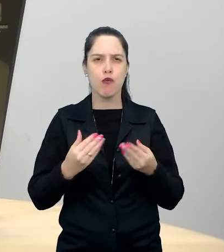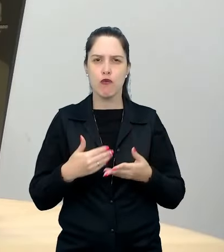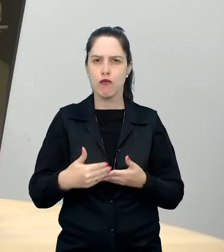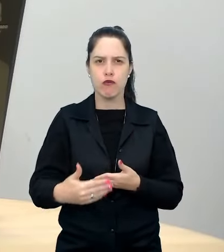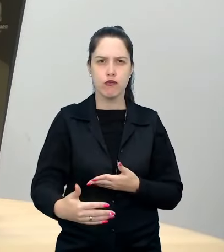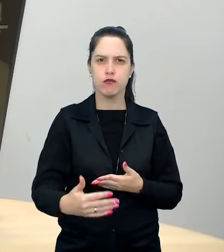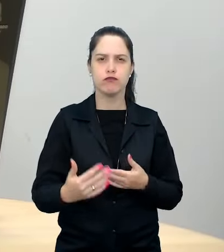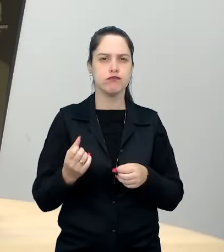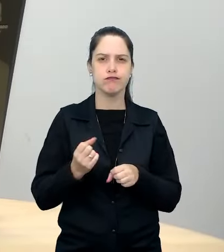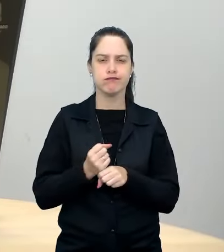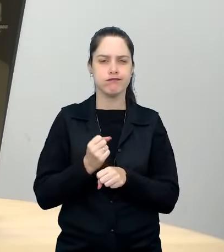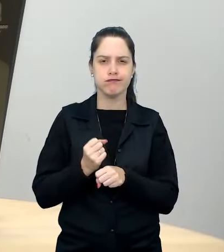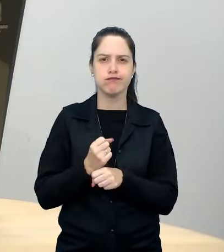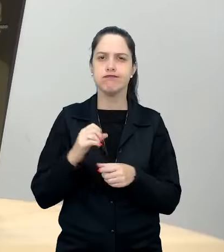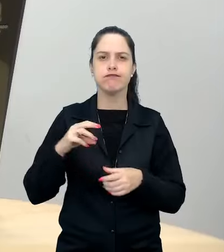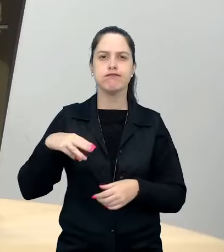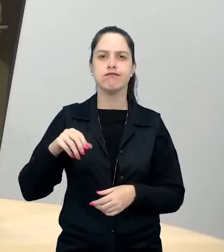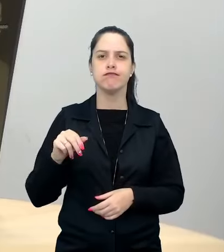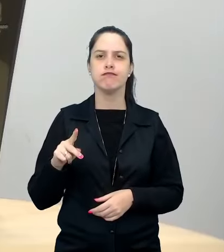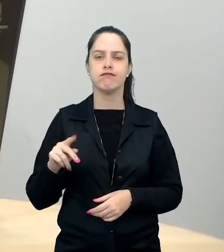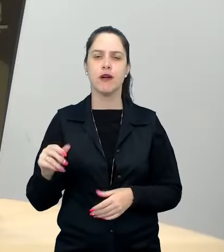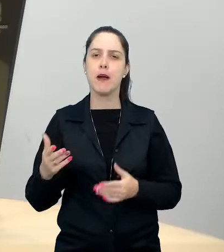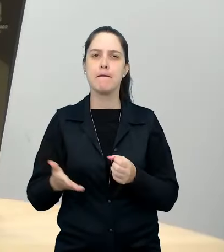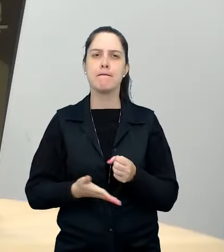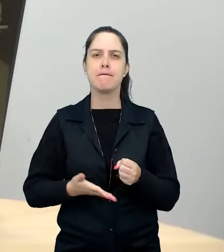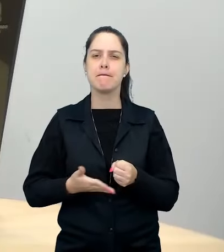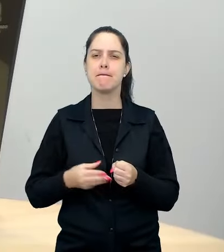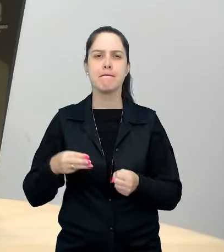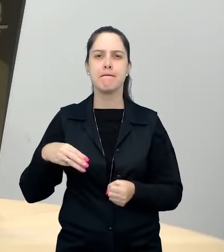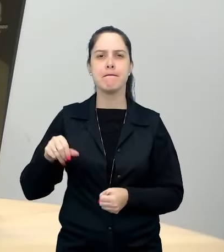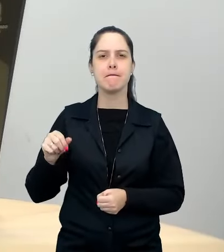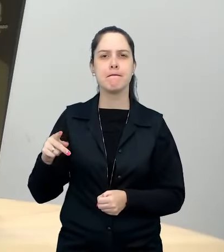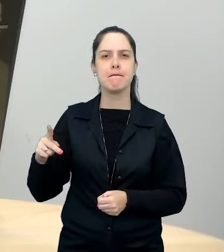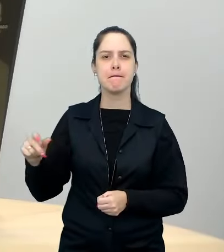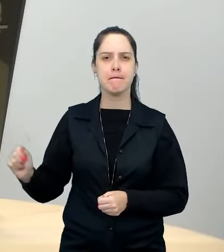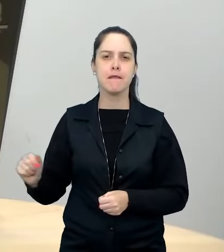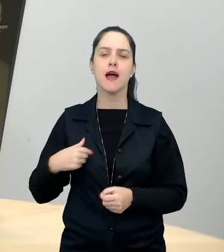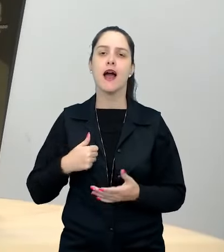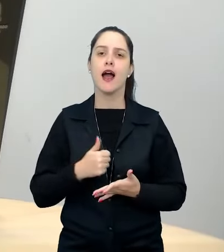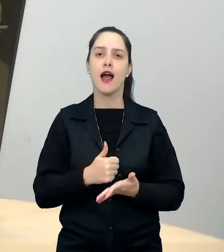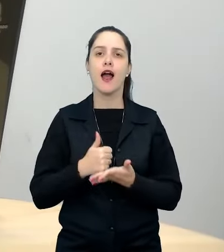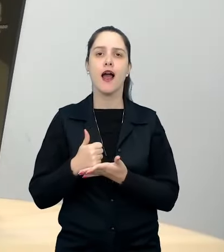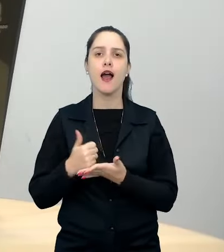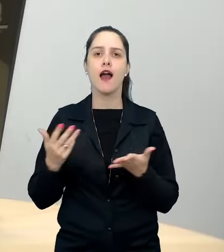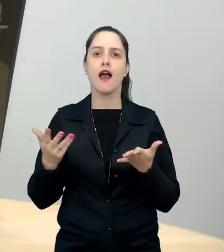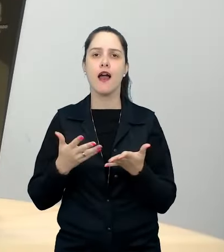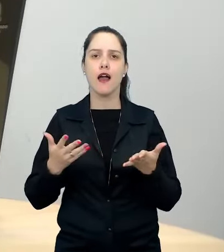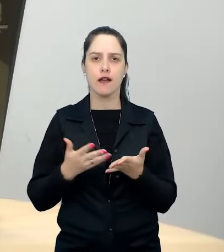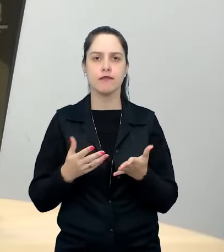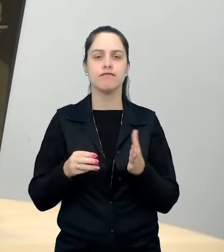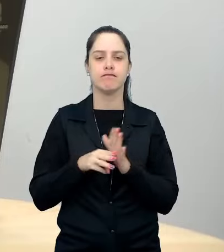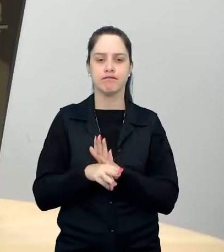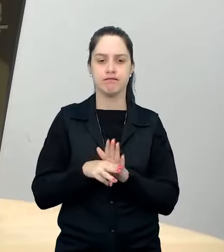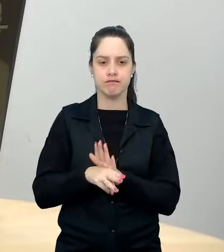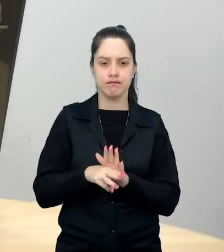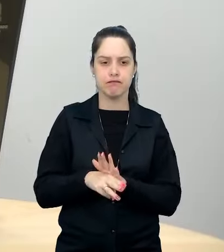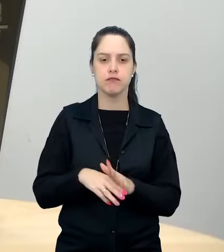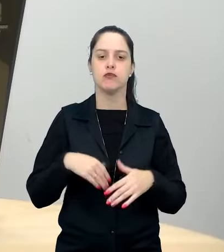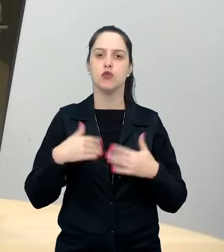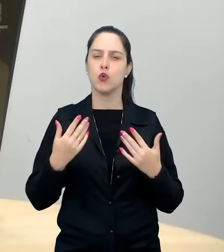a construção desse mapa e qual a base desse mapa? A gente traz as metodologias ativas. Qual a